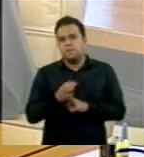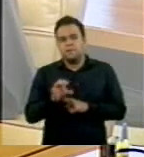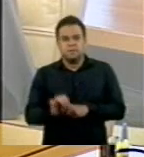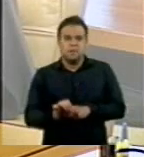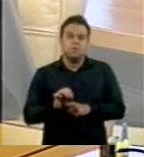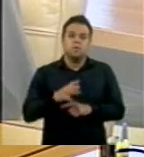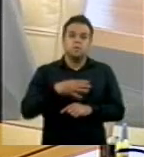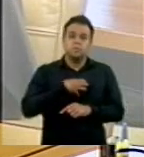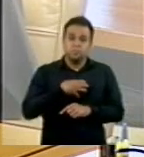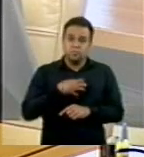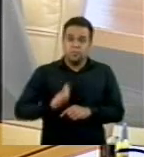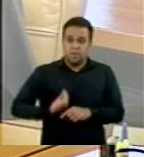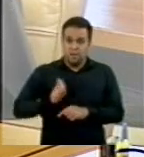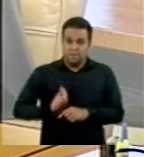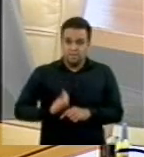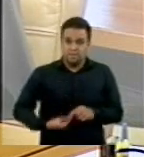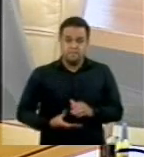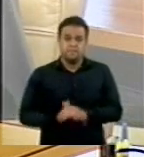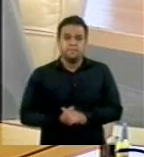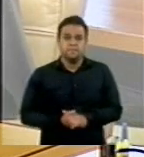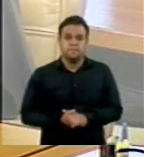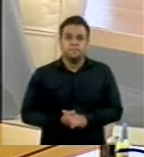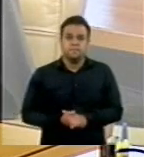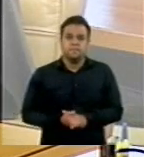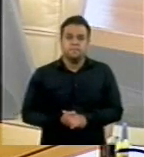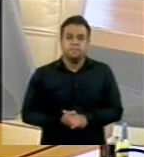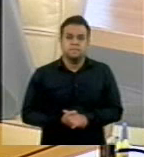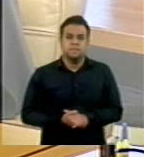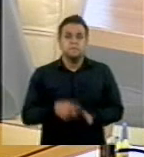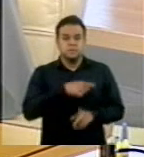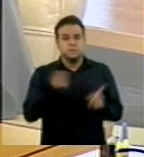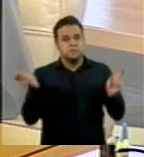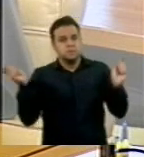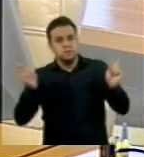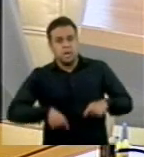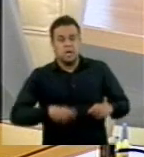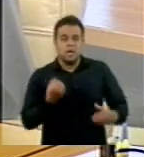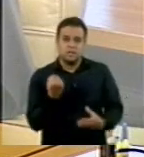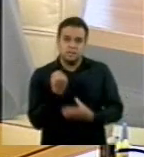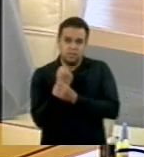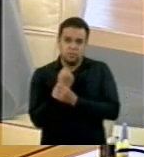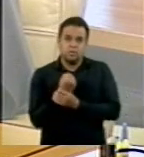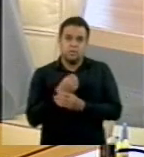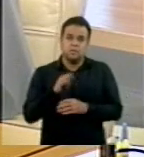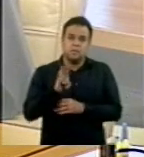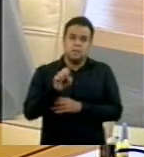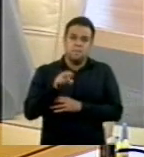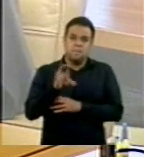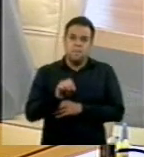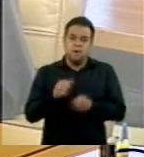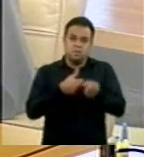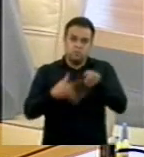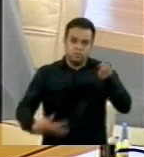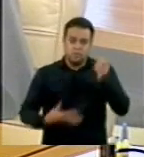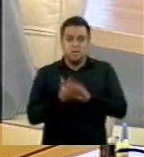exercício para que, sem embargo, seja sempre garantida a segurança dos bancos de sangue e